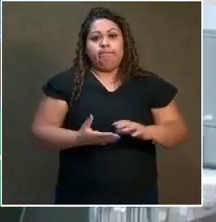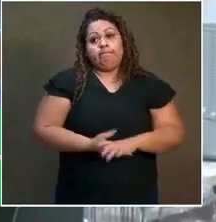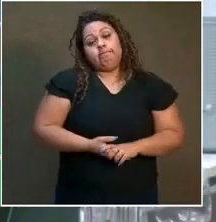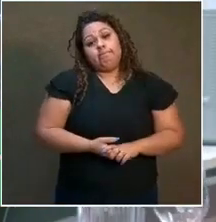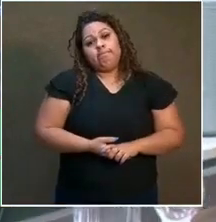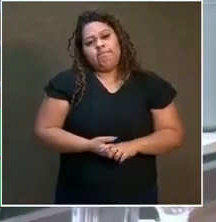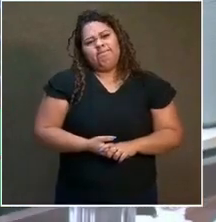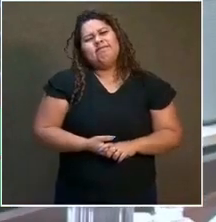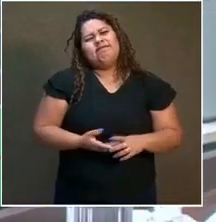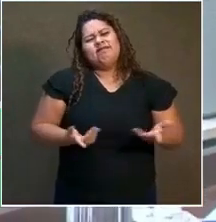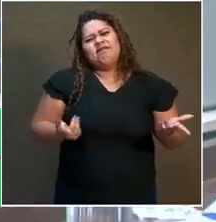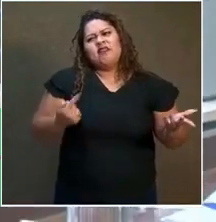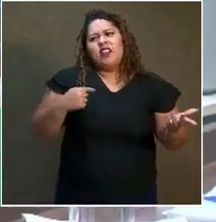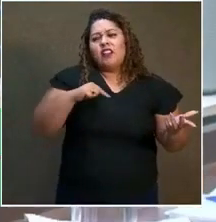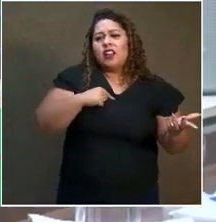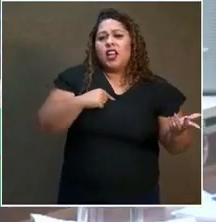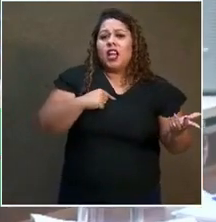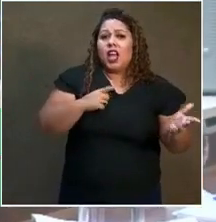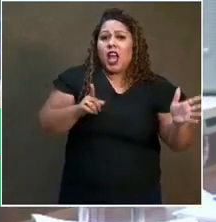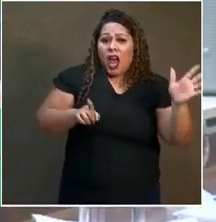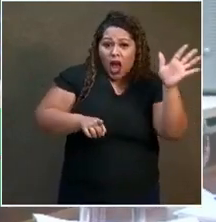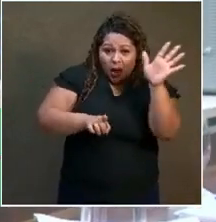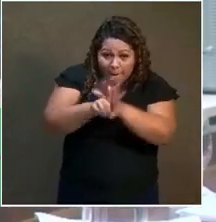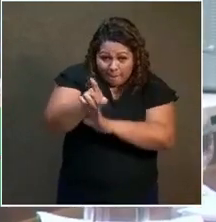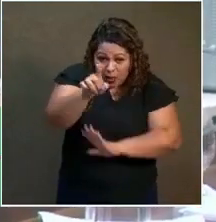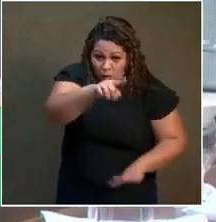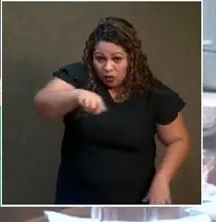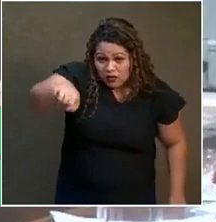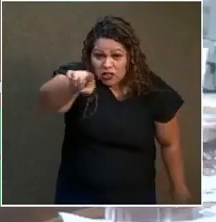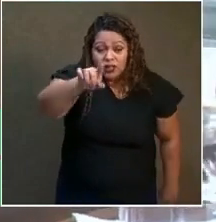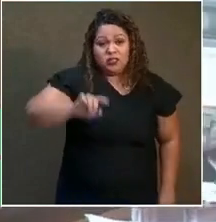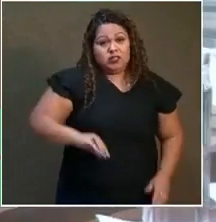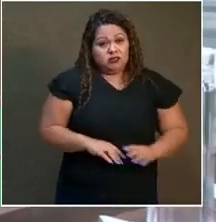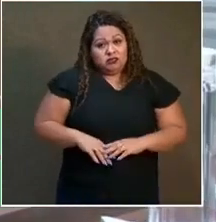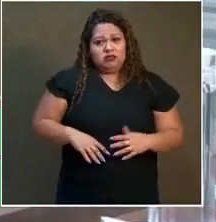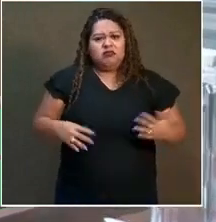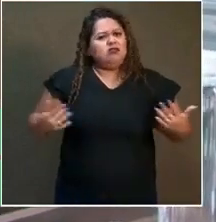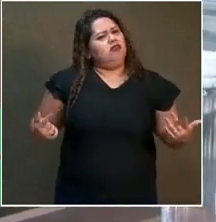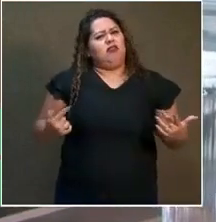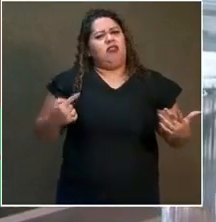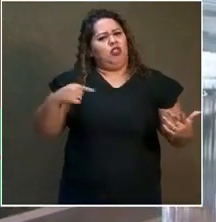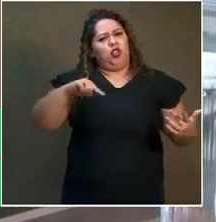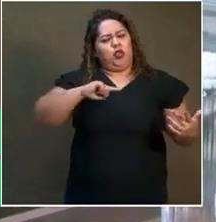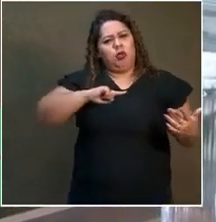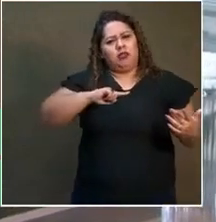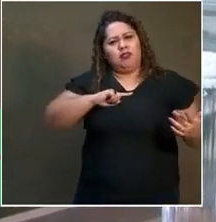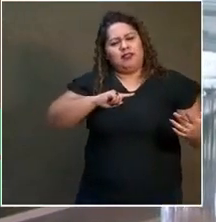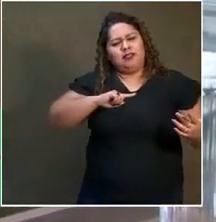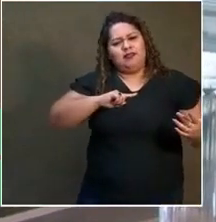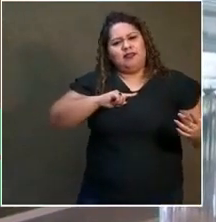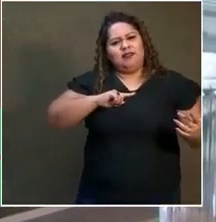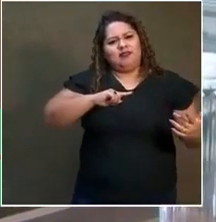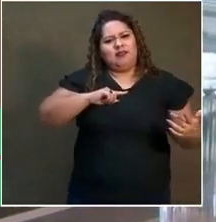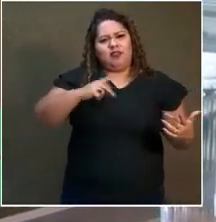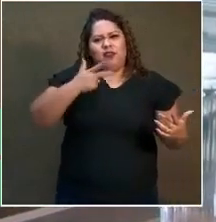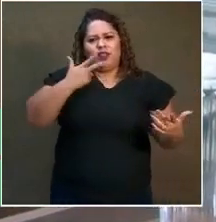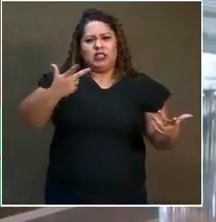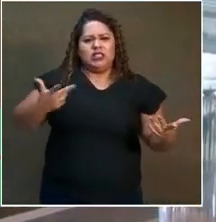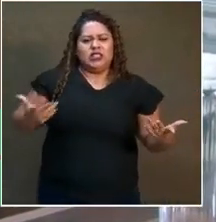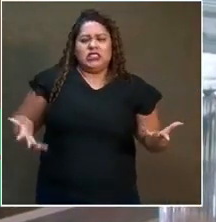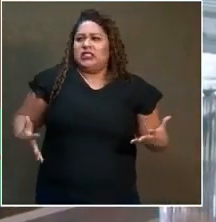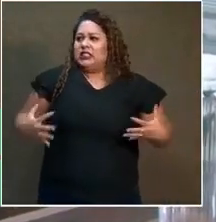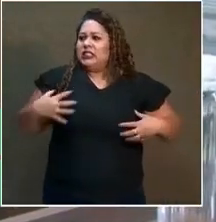Será que nós podemos, e eu pergunto a vossas excelências, será que nós podemos estar falando aqui de violenta